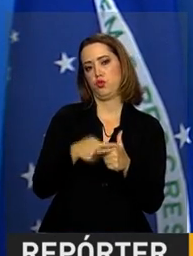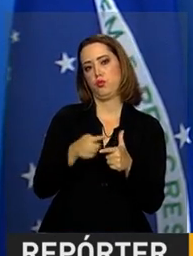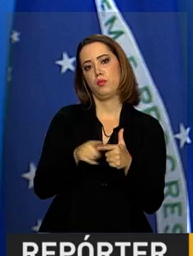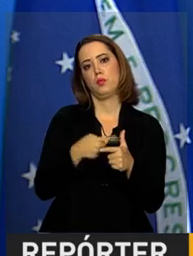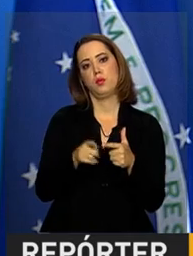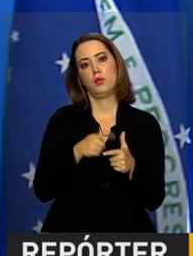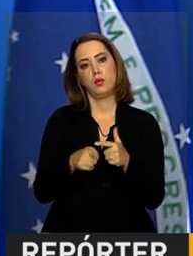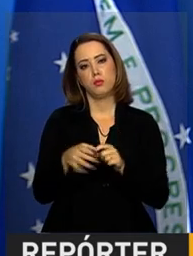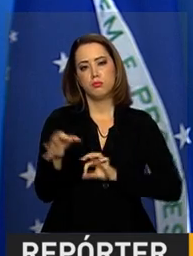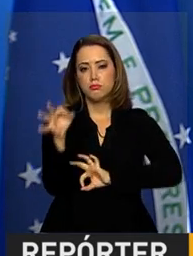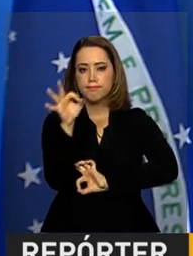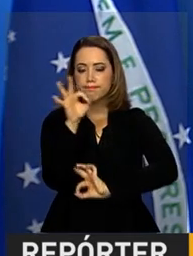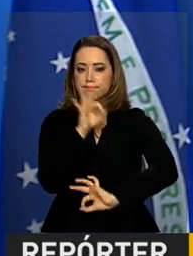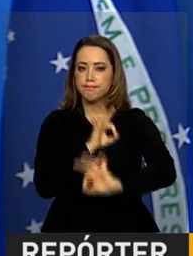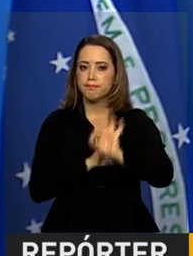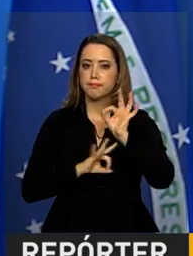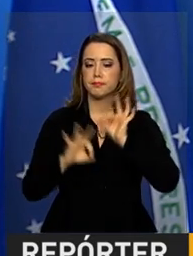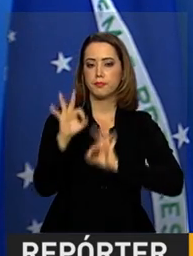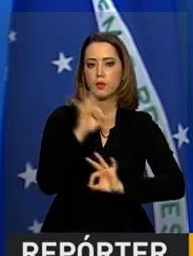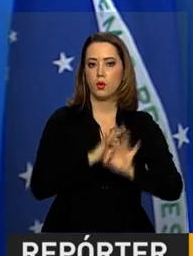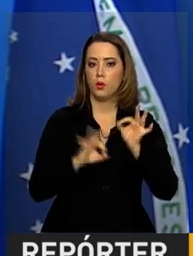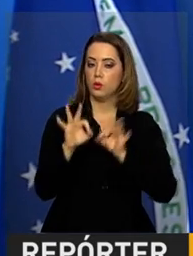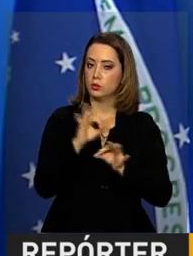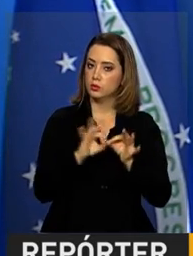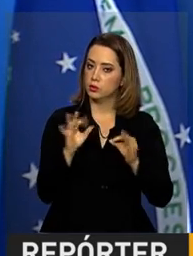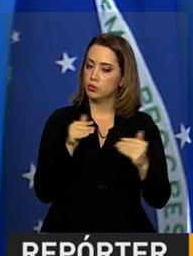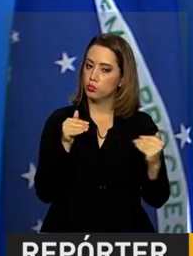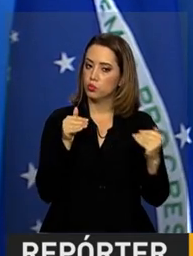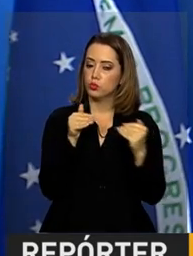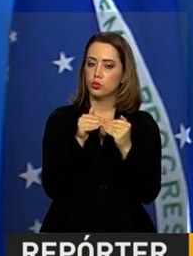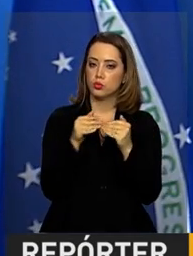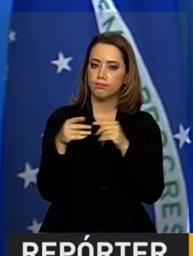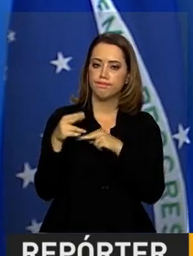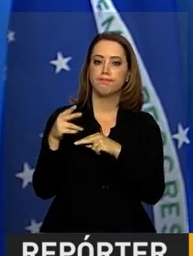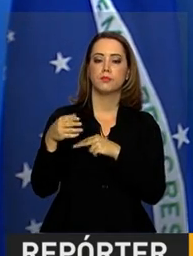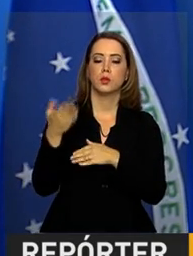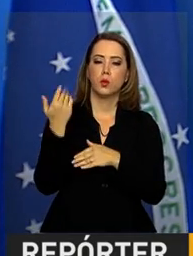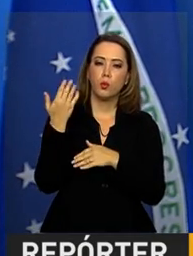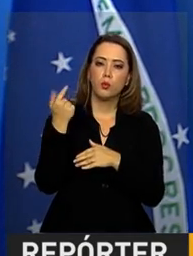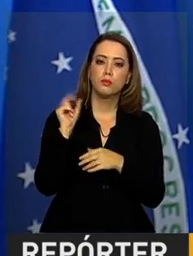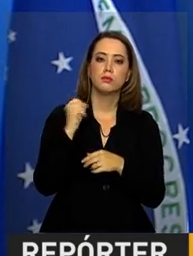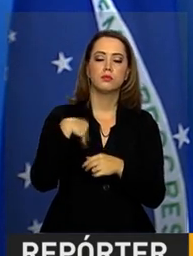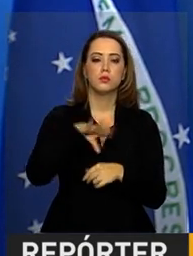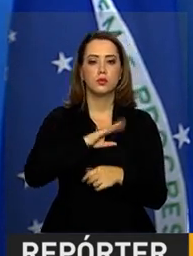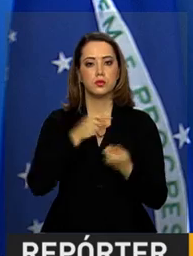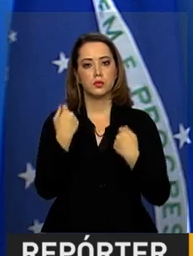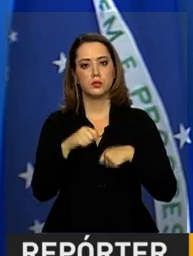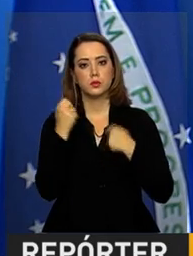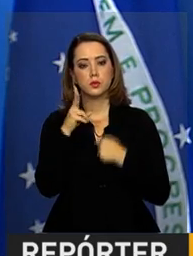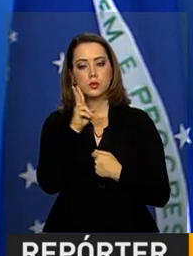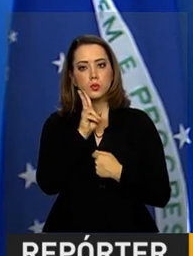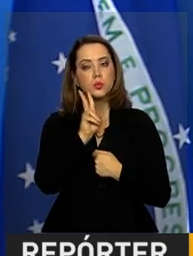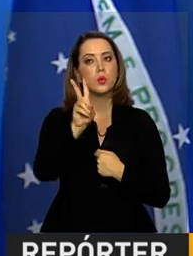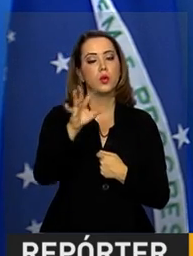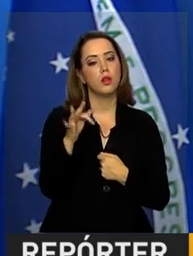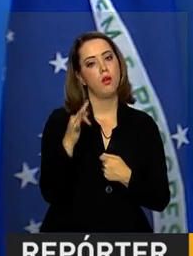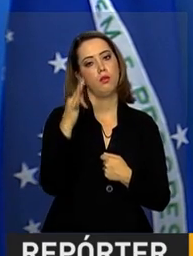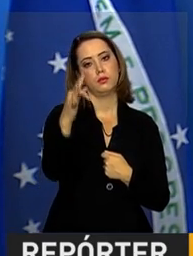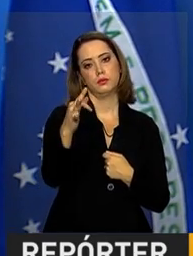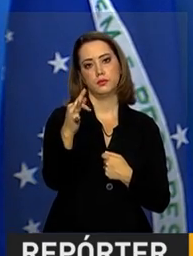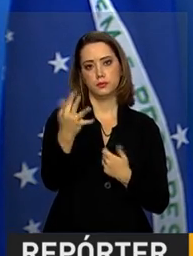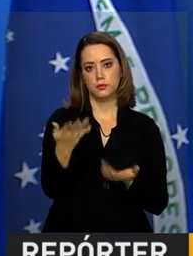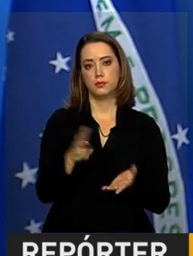para acertar as contas com o passado é também indispensável que tenhamos um olhar para o